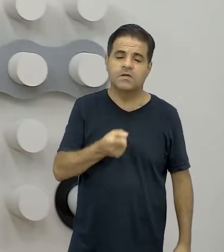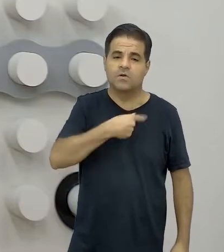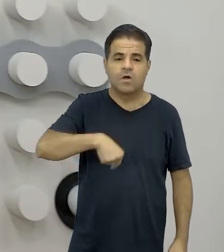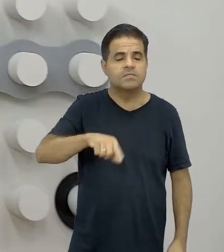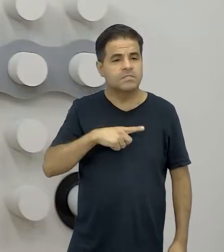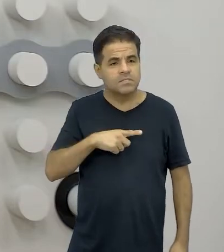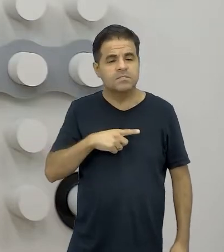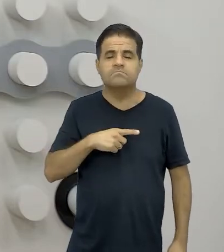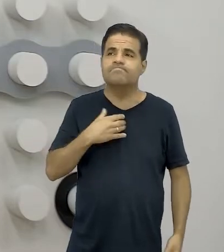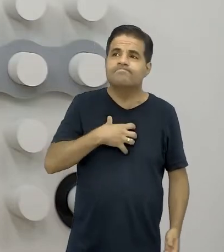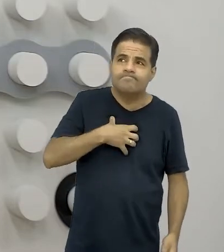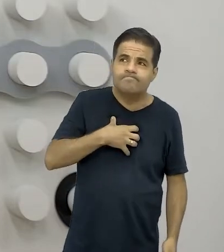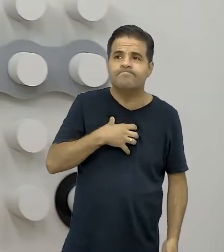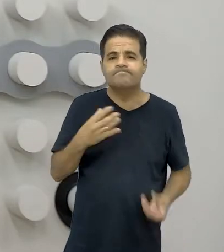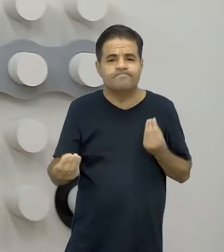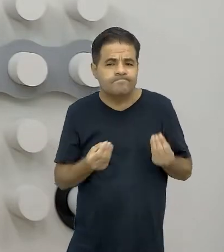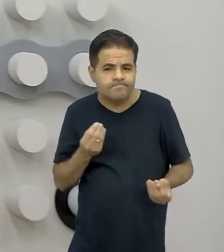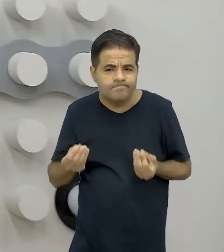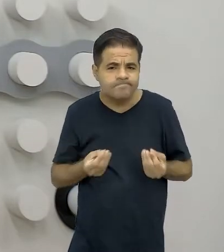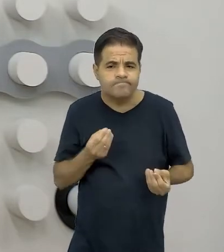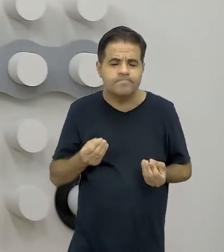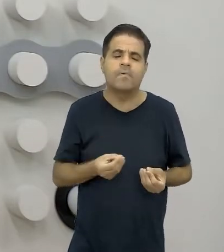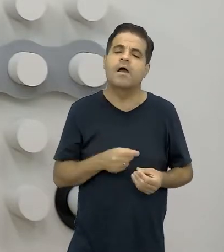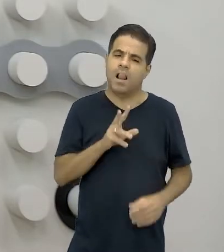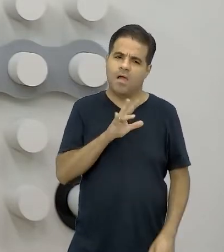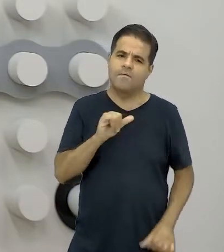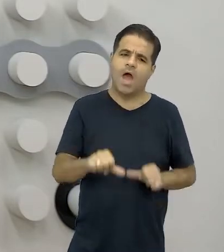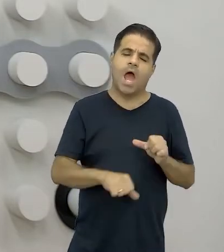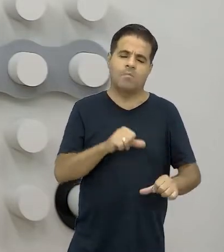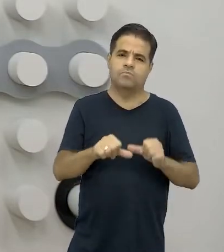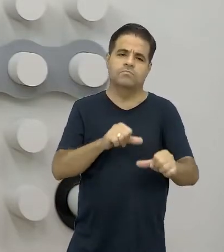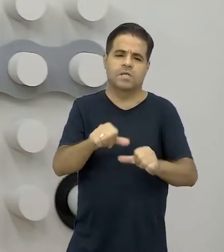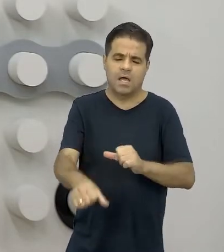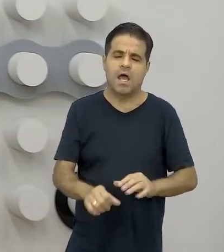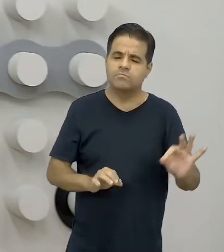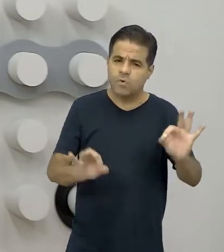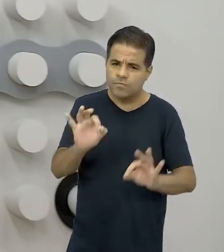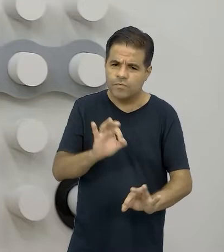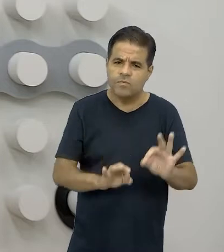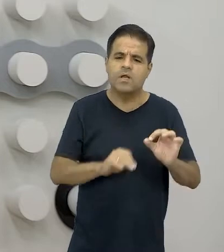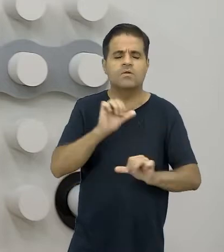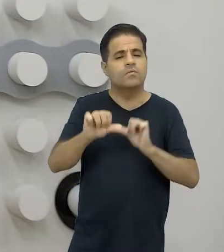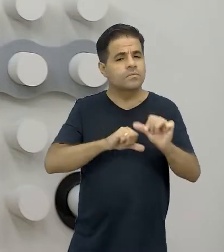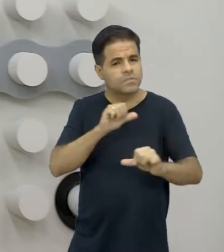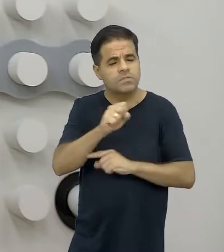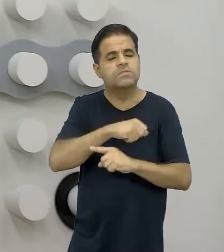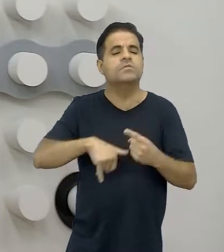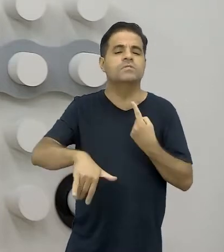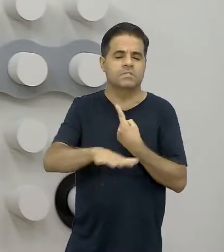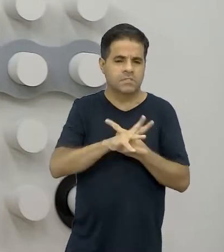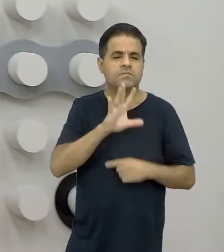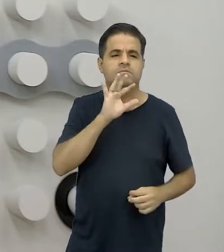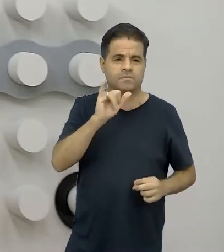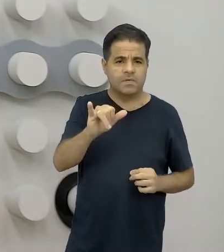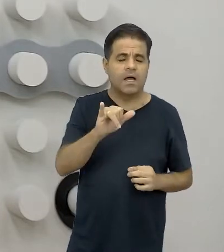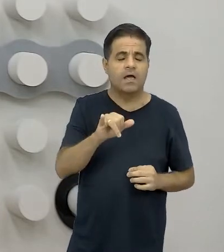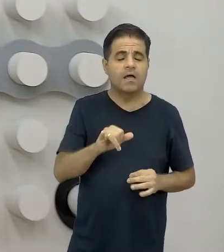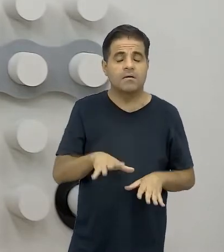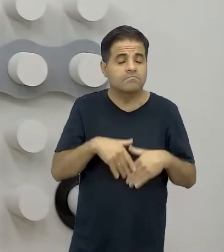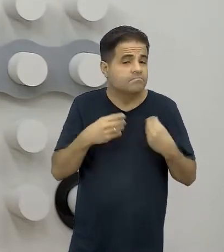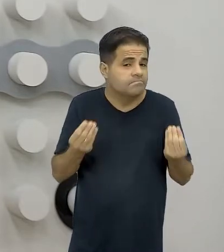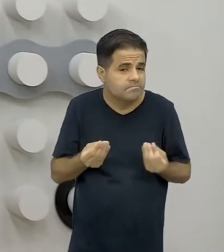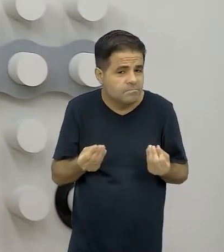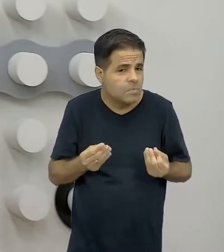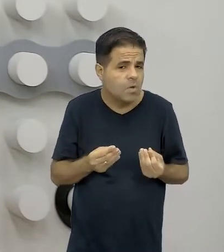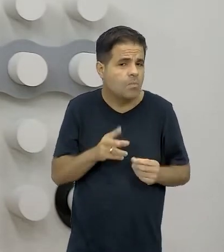temos uma determinada forma de vida, ela muda, isso configura uma transformação social. Mas como